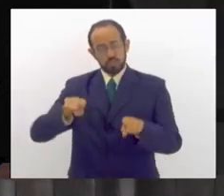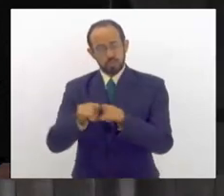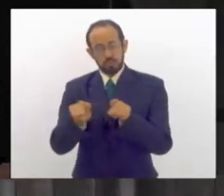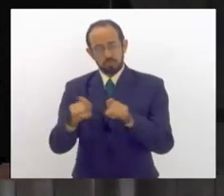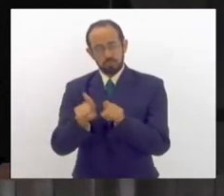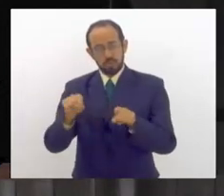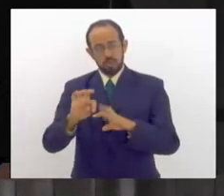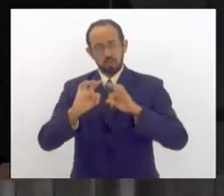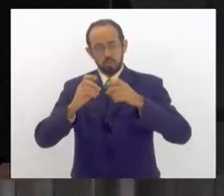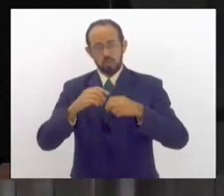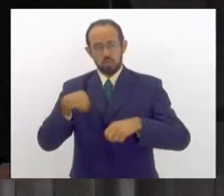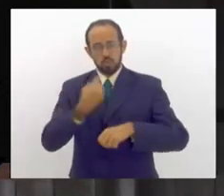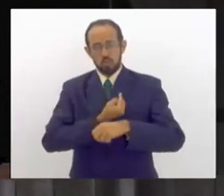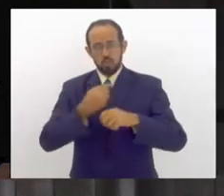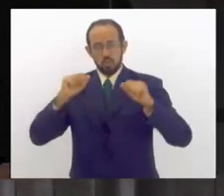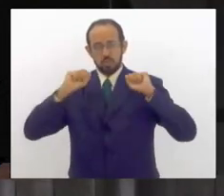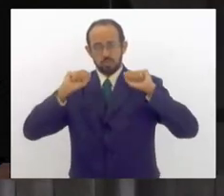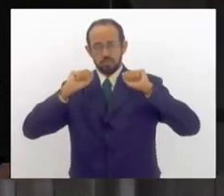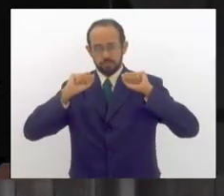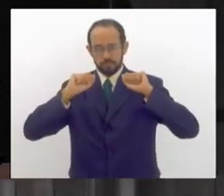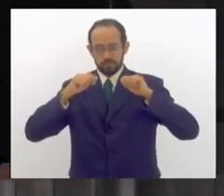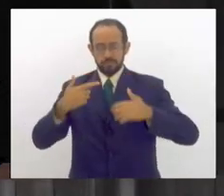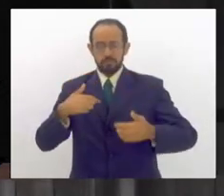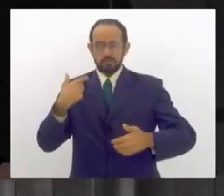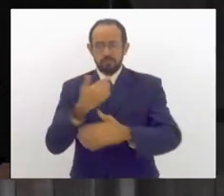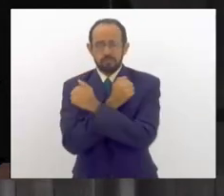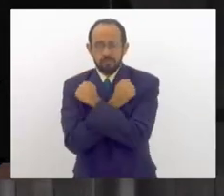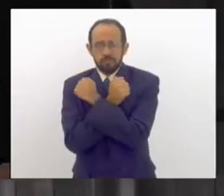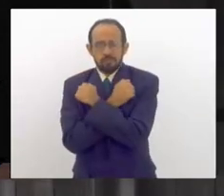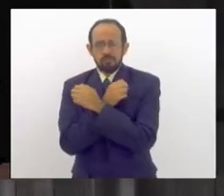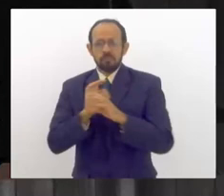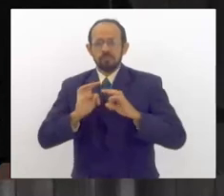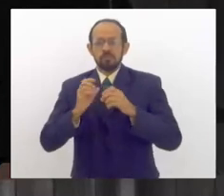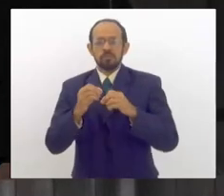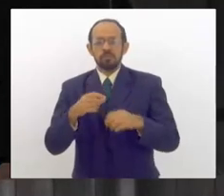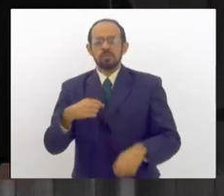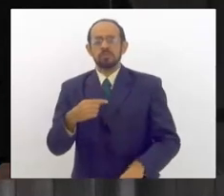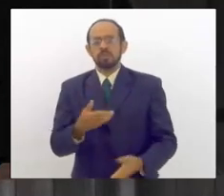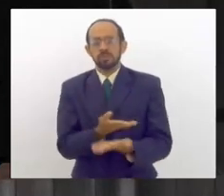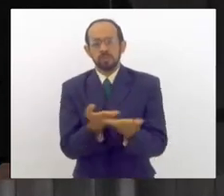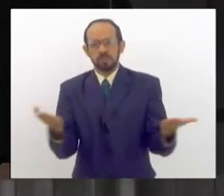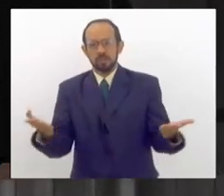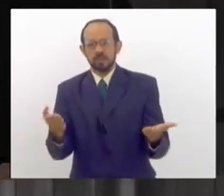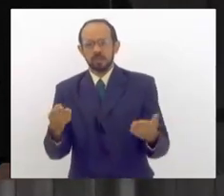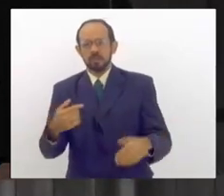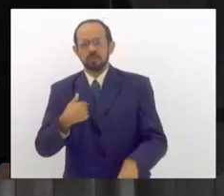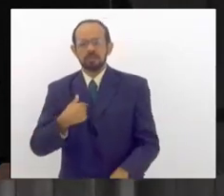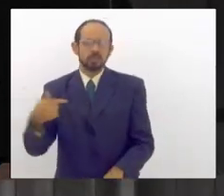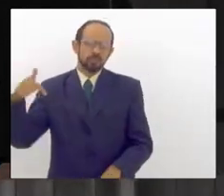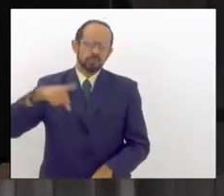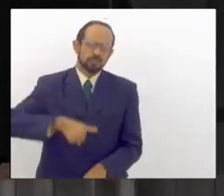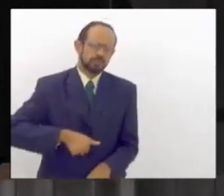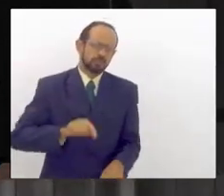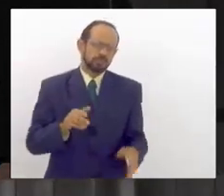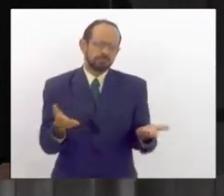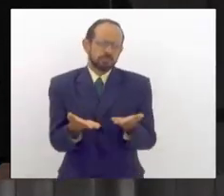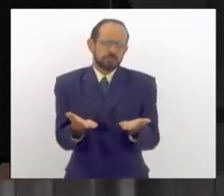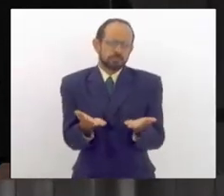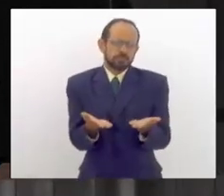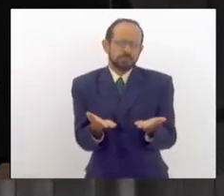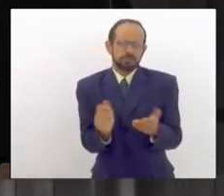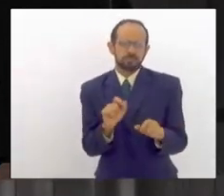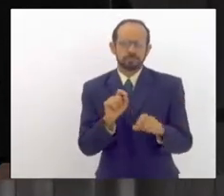assessorias. Eu quero deixar aqui um abraço para todos vocês. O que me traz aqui hoje a essa tribuna,